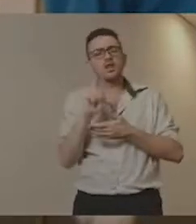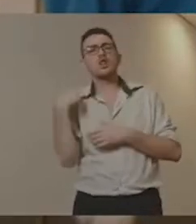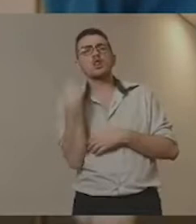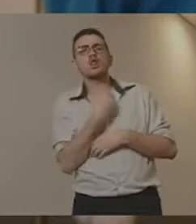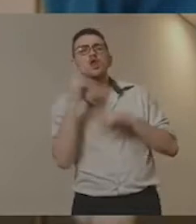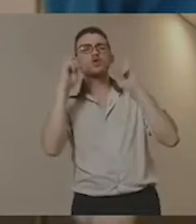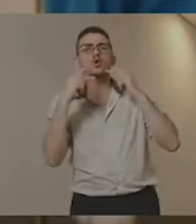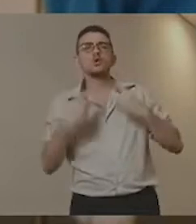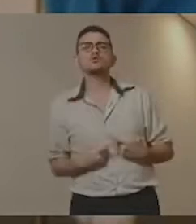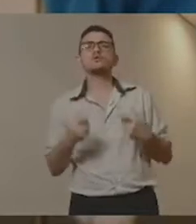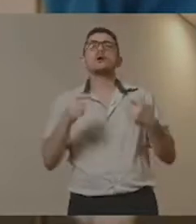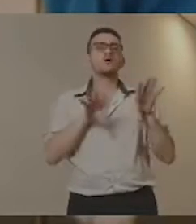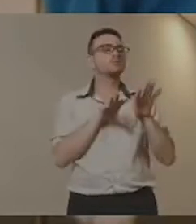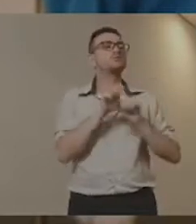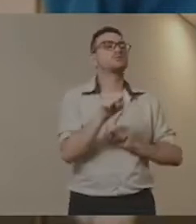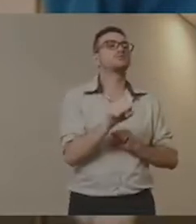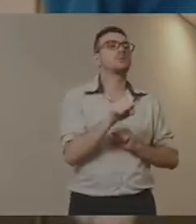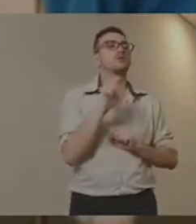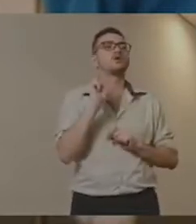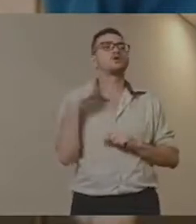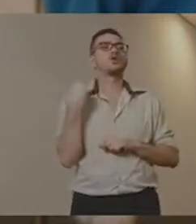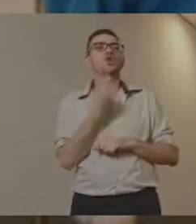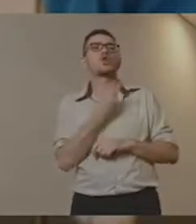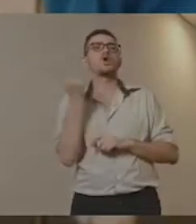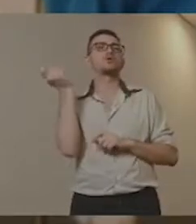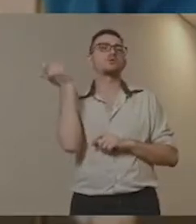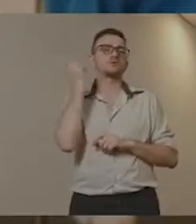gente reverter isso, pelo menos de passinho em passinho.